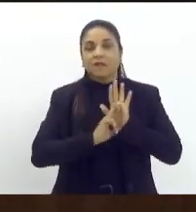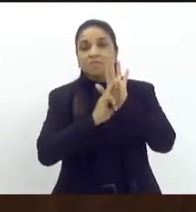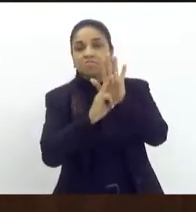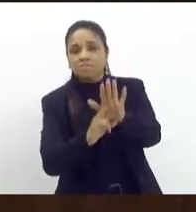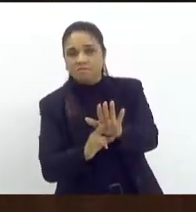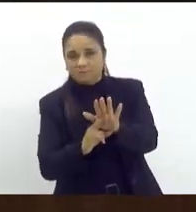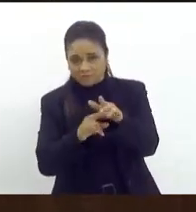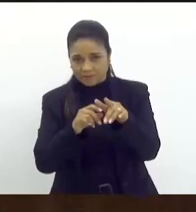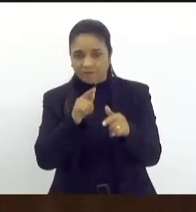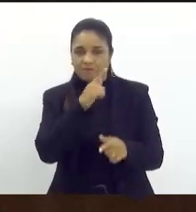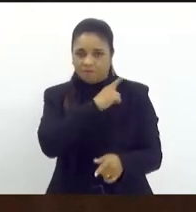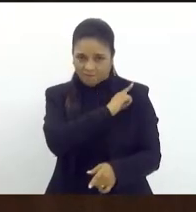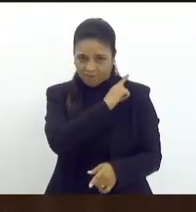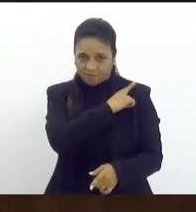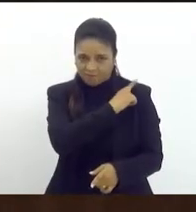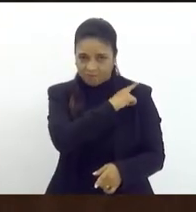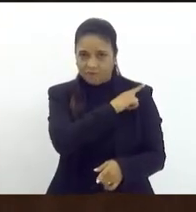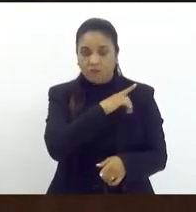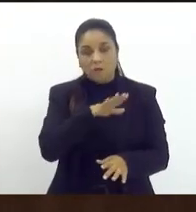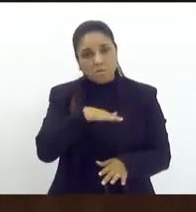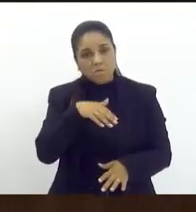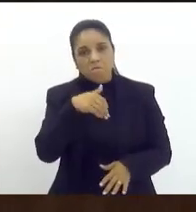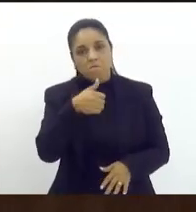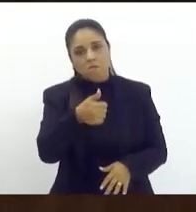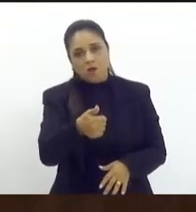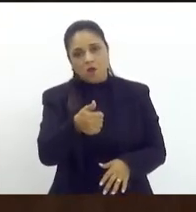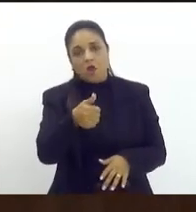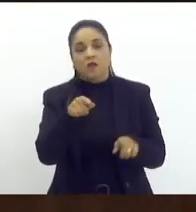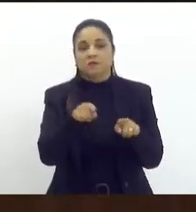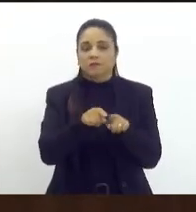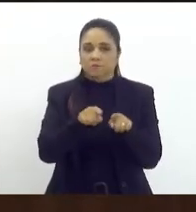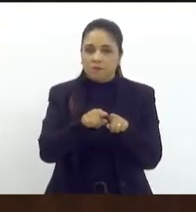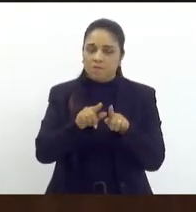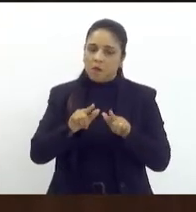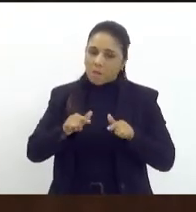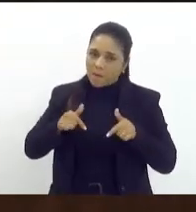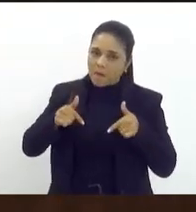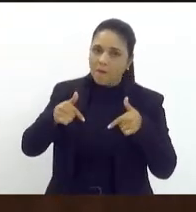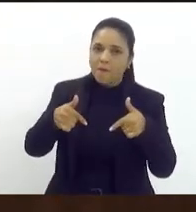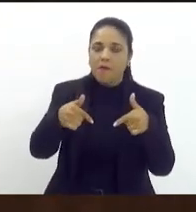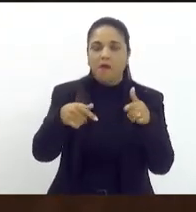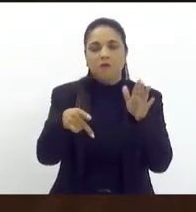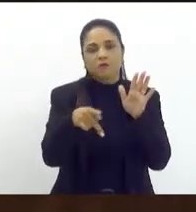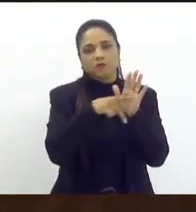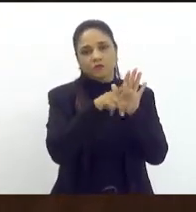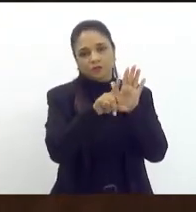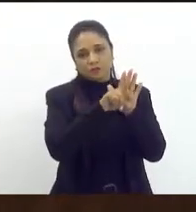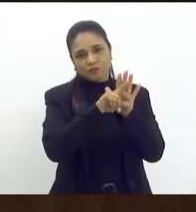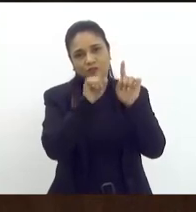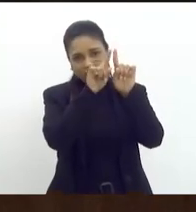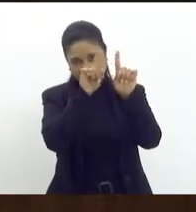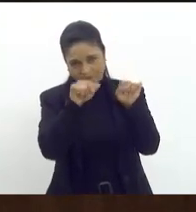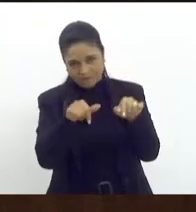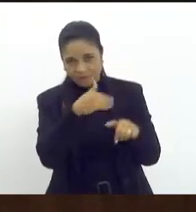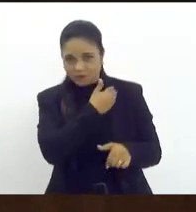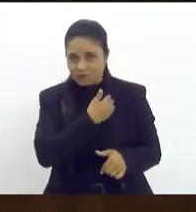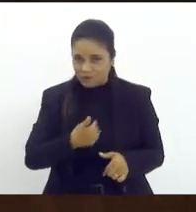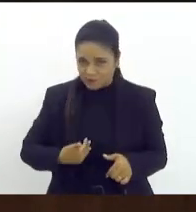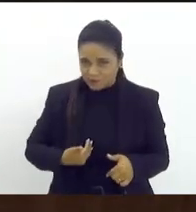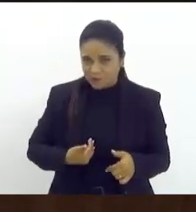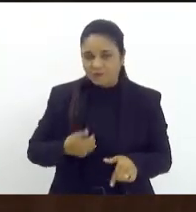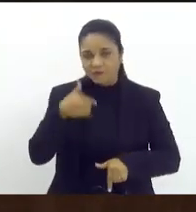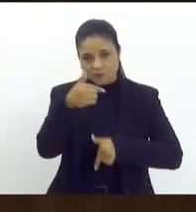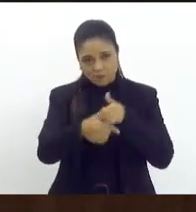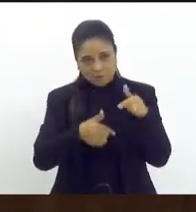com que melhore paga Também quem faz a execução dos projetos que são os servidores públicos Então nesse sentido